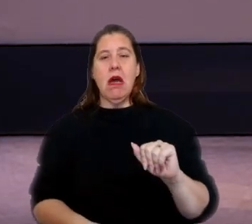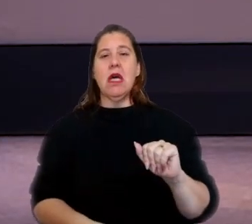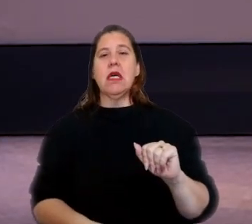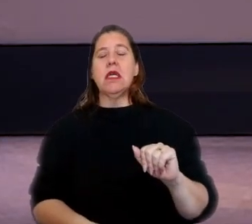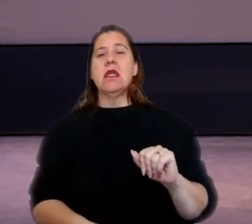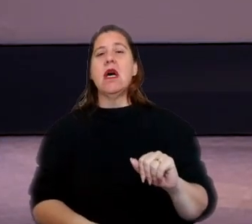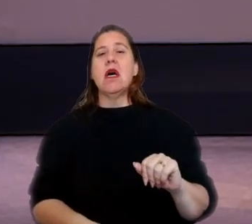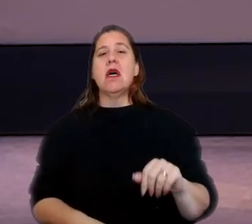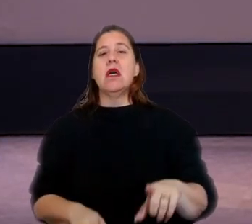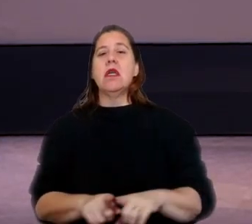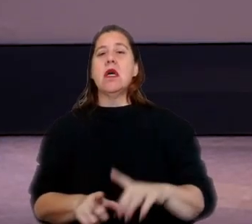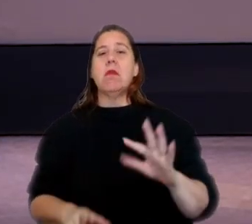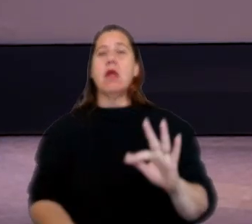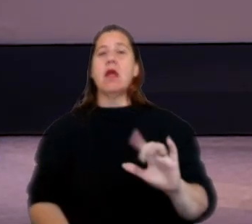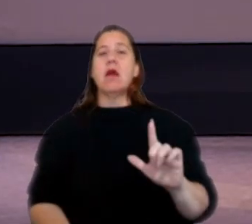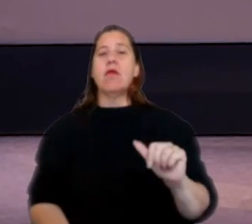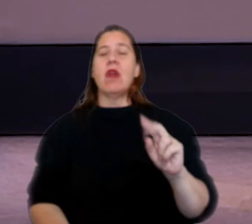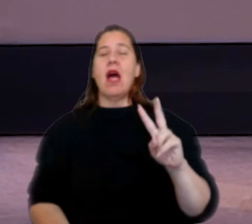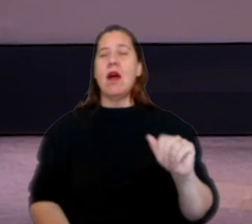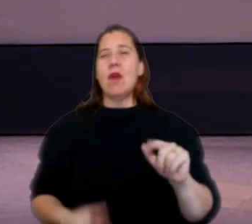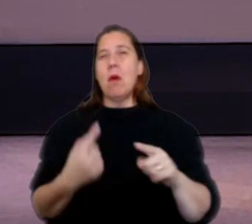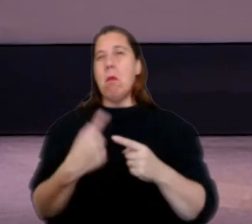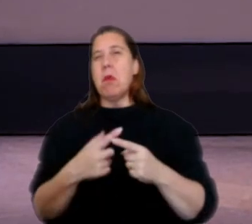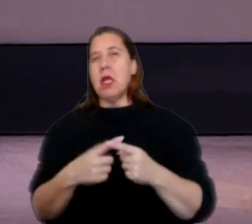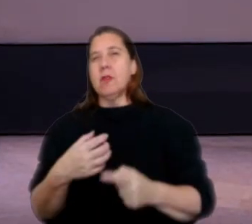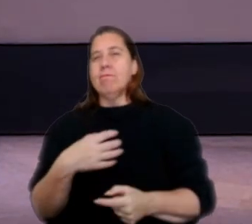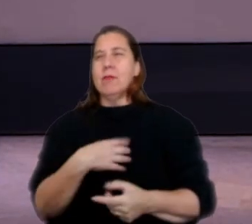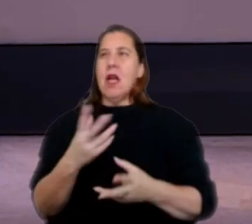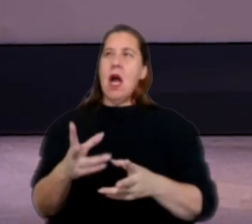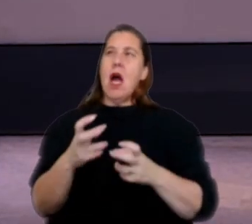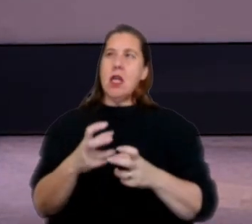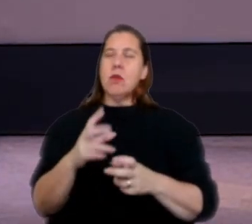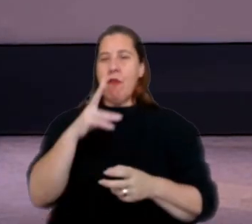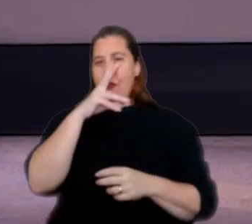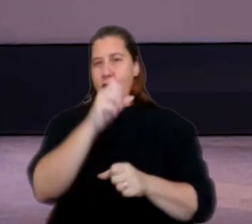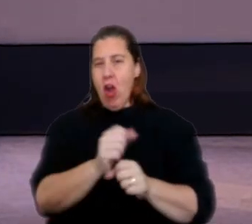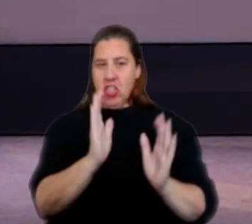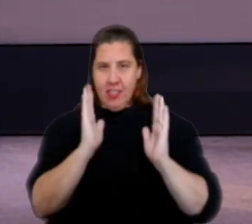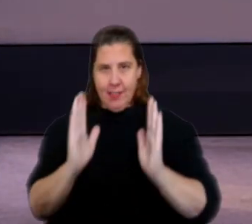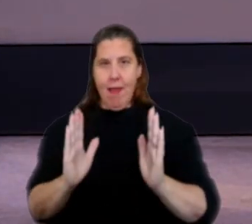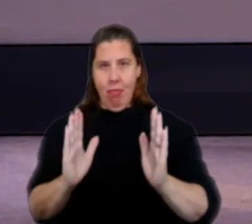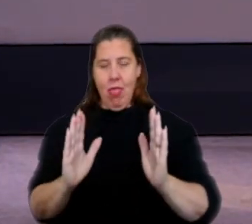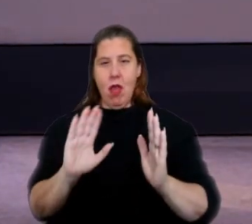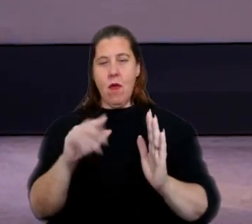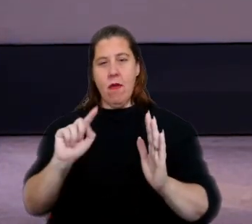e pela Flávia, porque eu tenho a impressão que a cena mais forte para mim foi quando